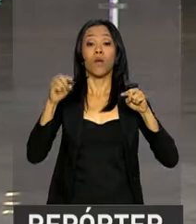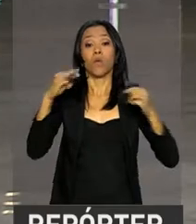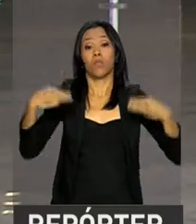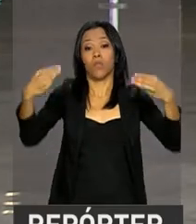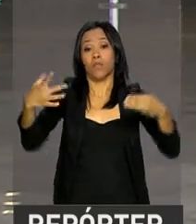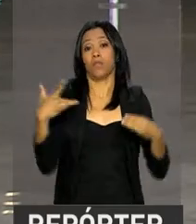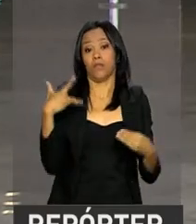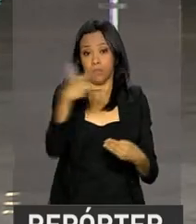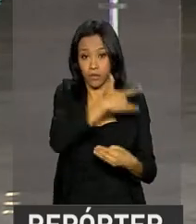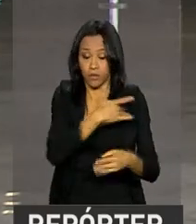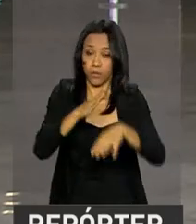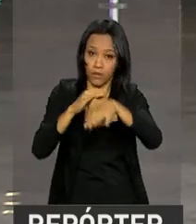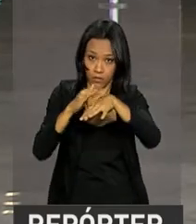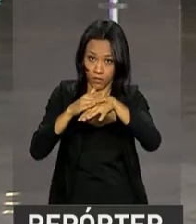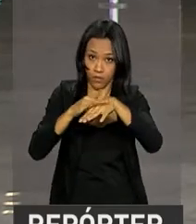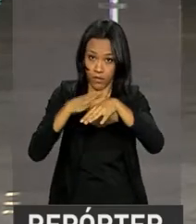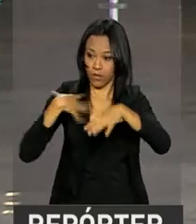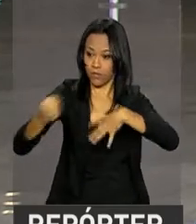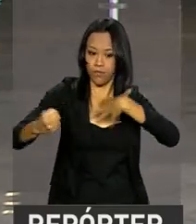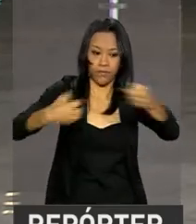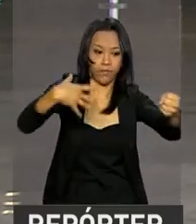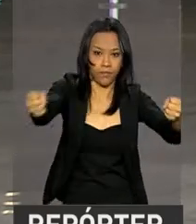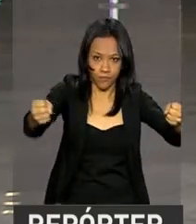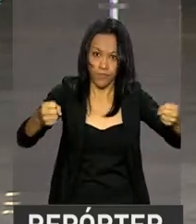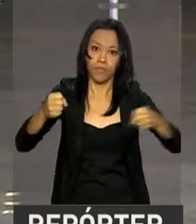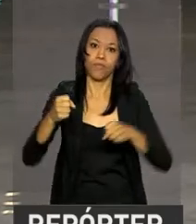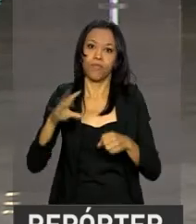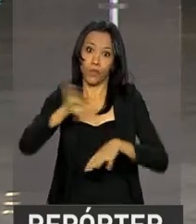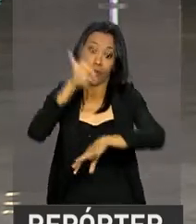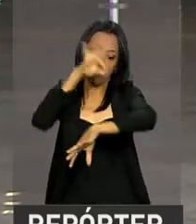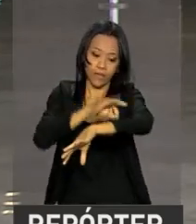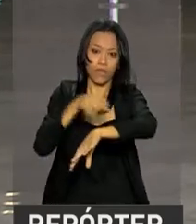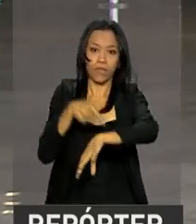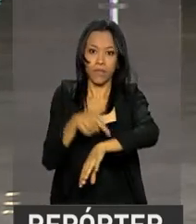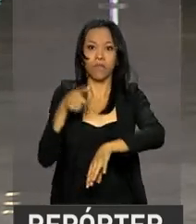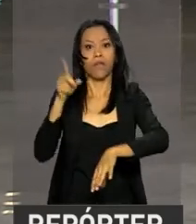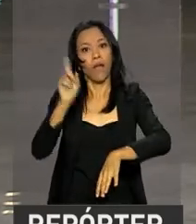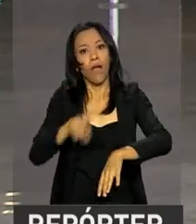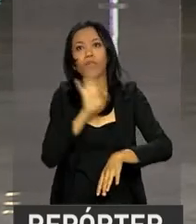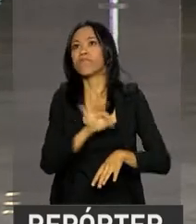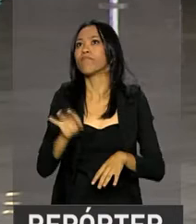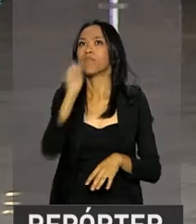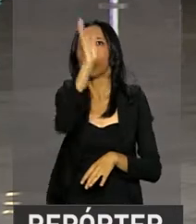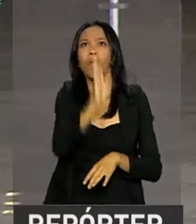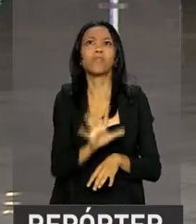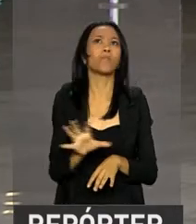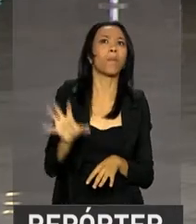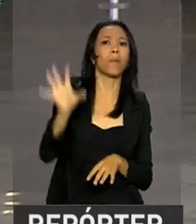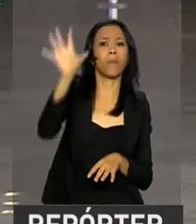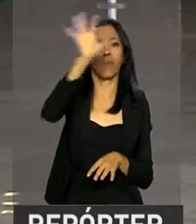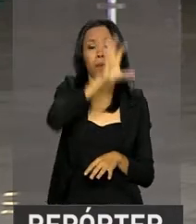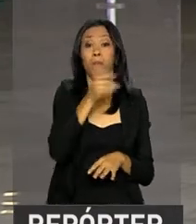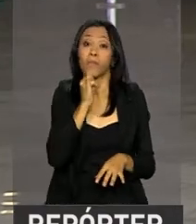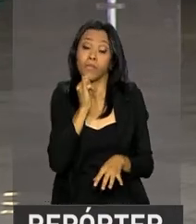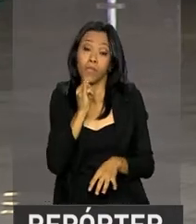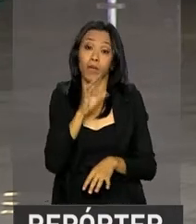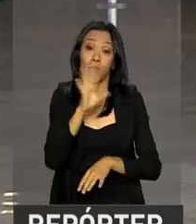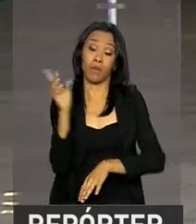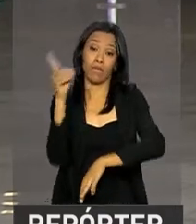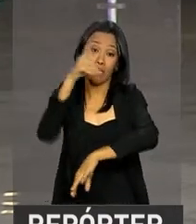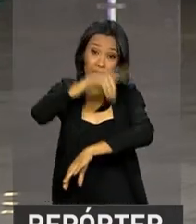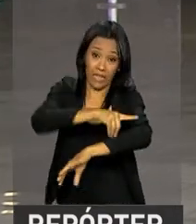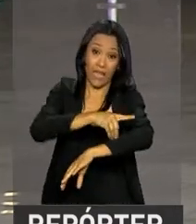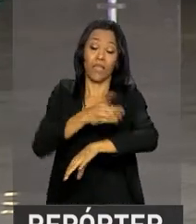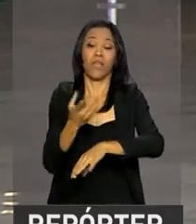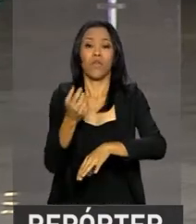transmitidas pelo mosquito registraram queda expressiva em todo o país os casos de dengue por exemplo caíram